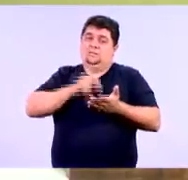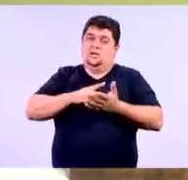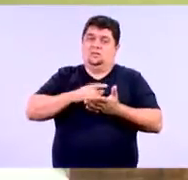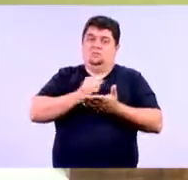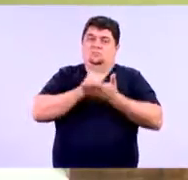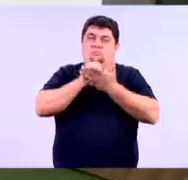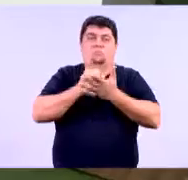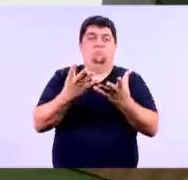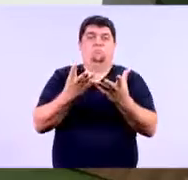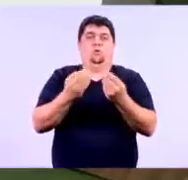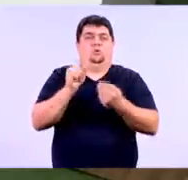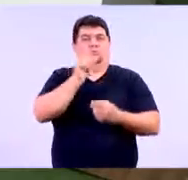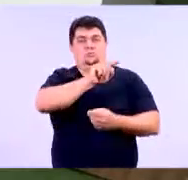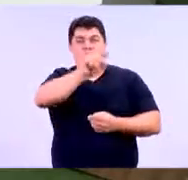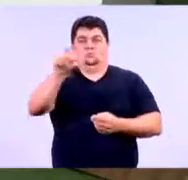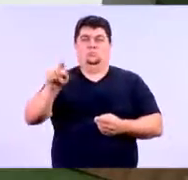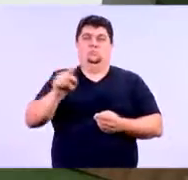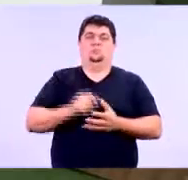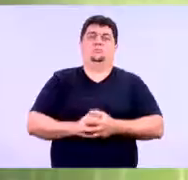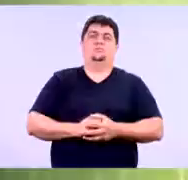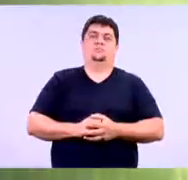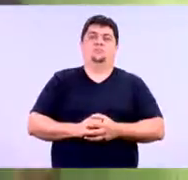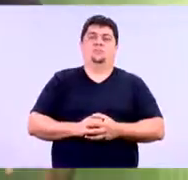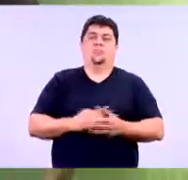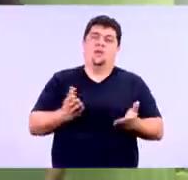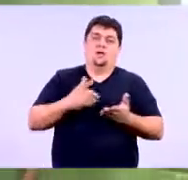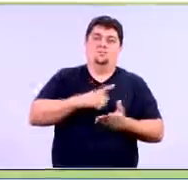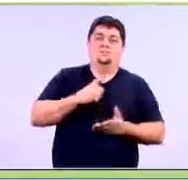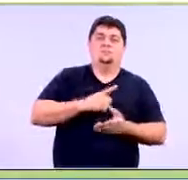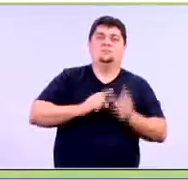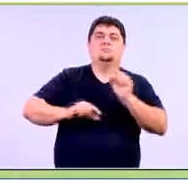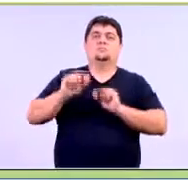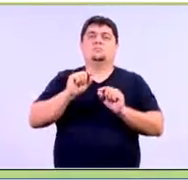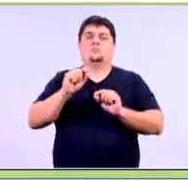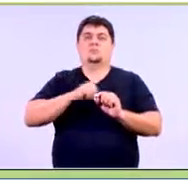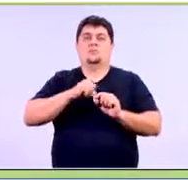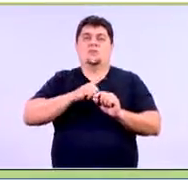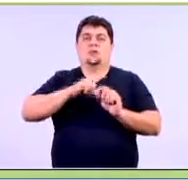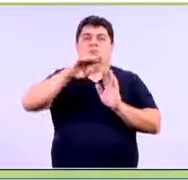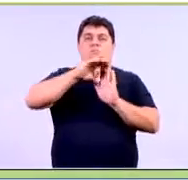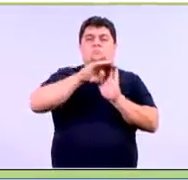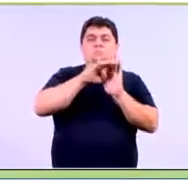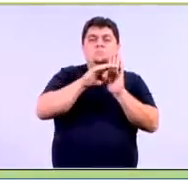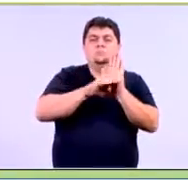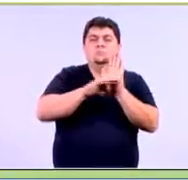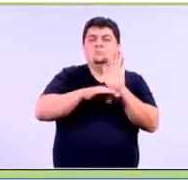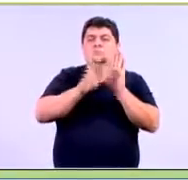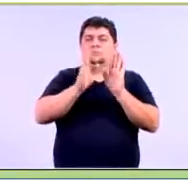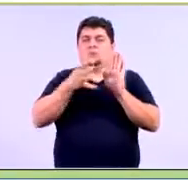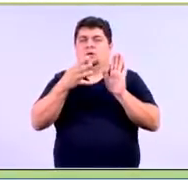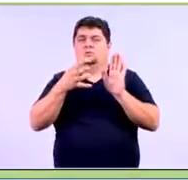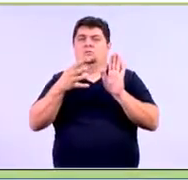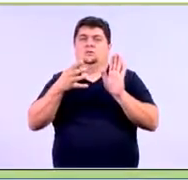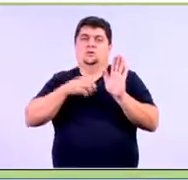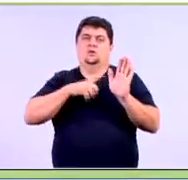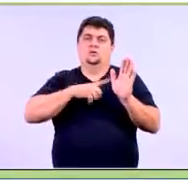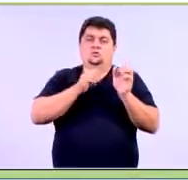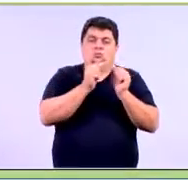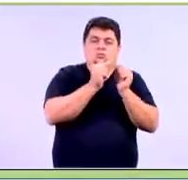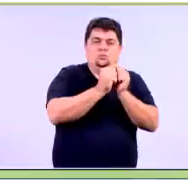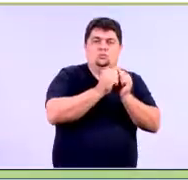vocês. Ok, vamos lá. Aqui temos a ementa que, de certa forma, nós já temos no